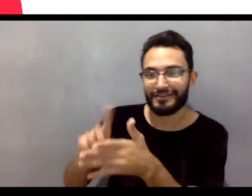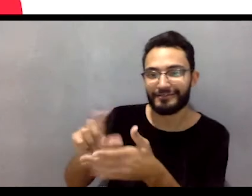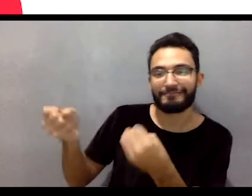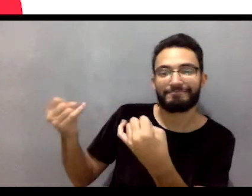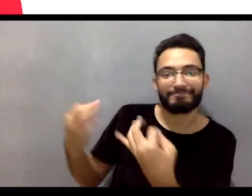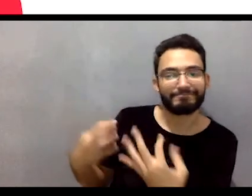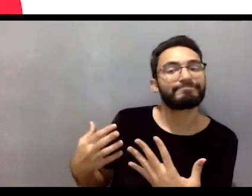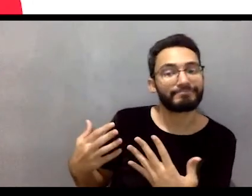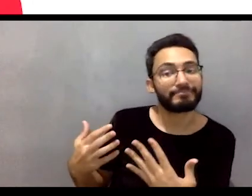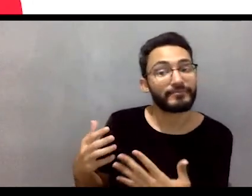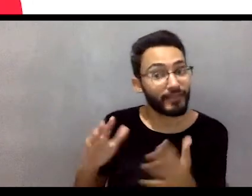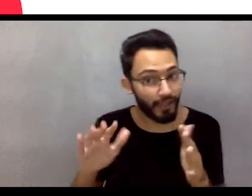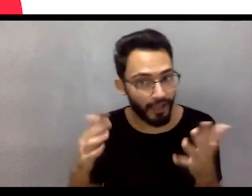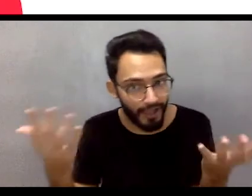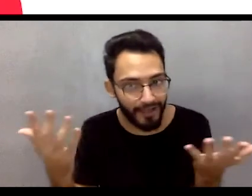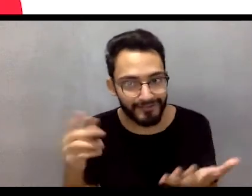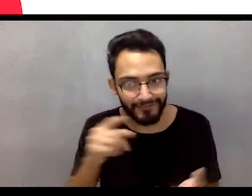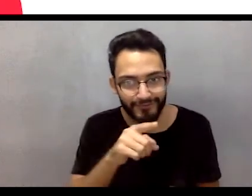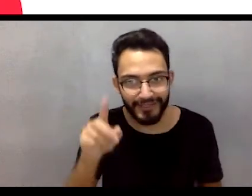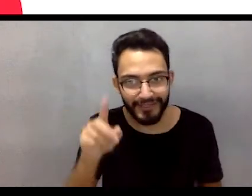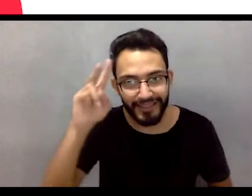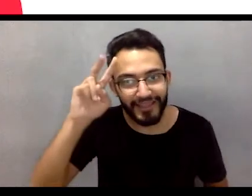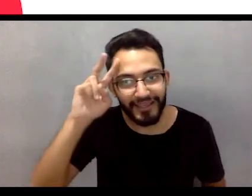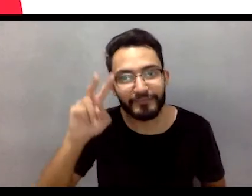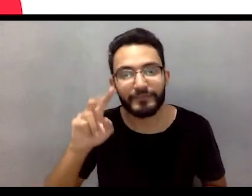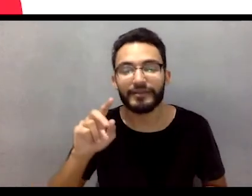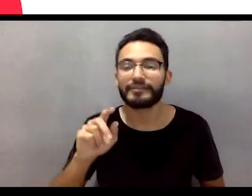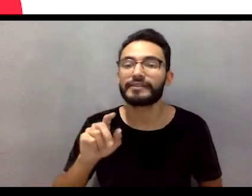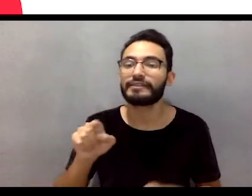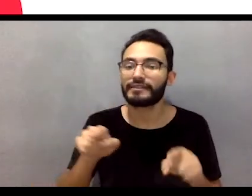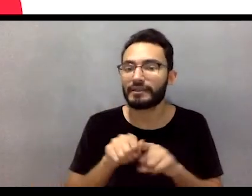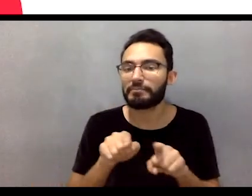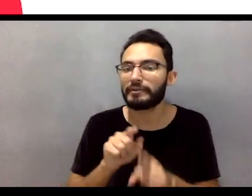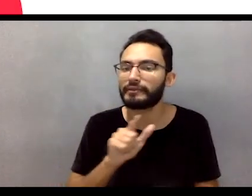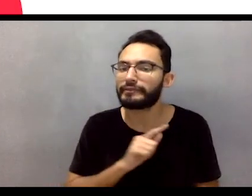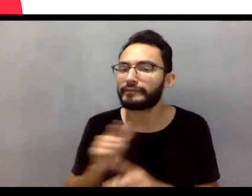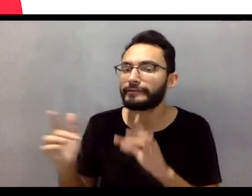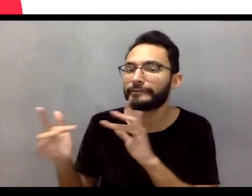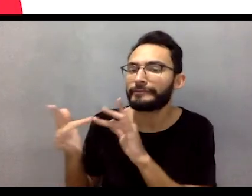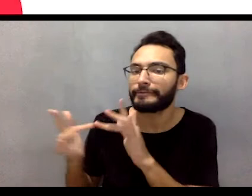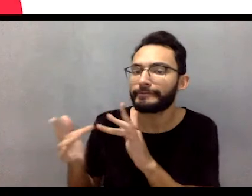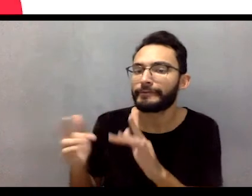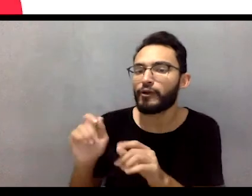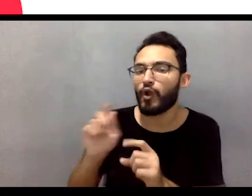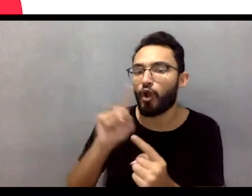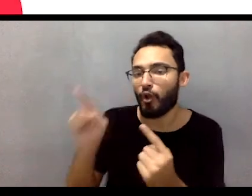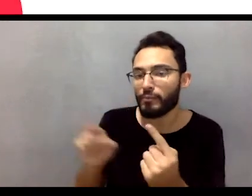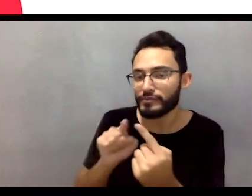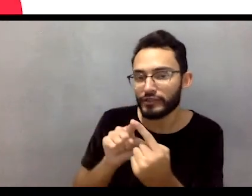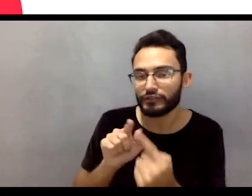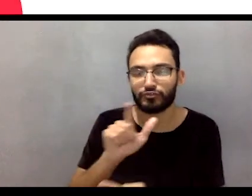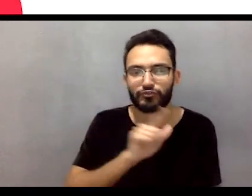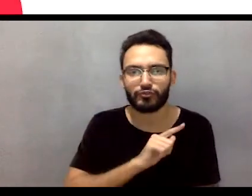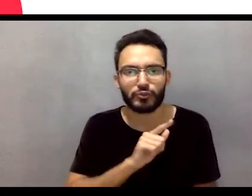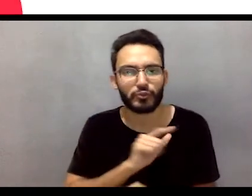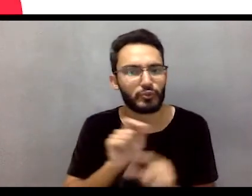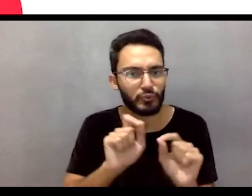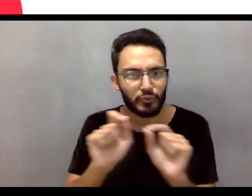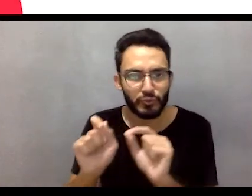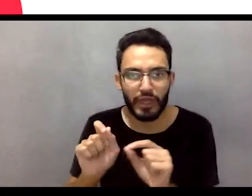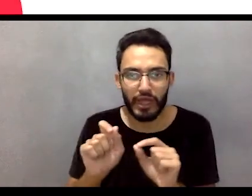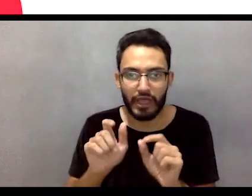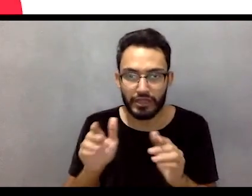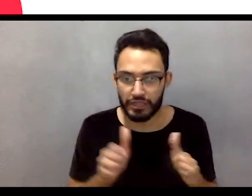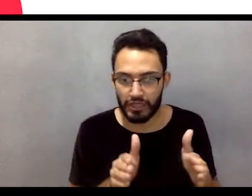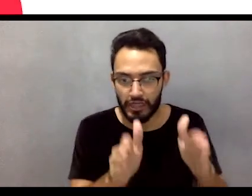E aí, não sei se vocês lembram, mas até na relação de objetivos para